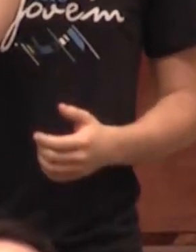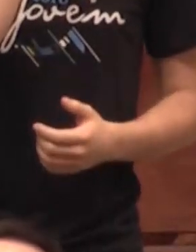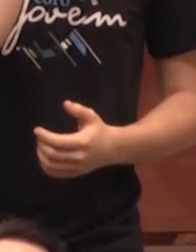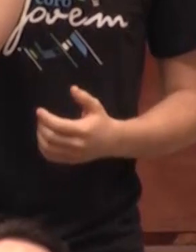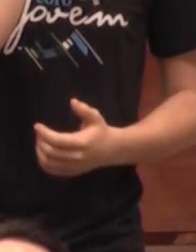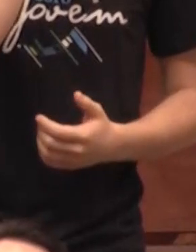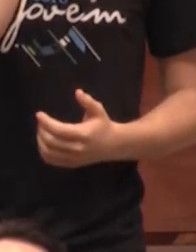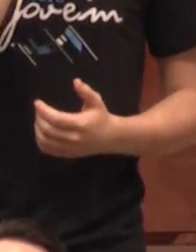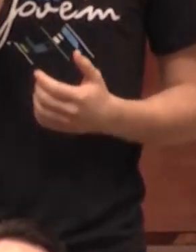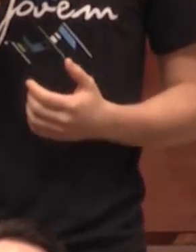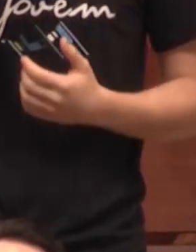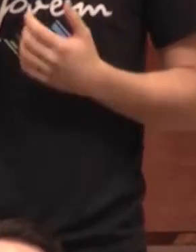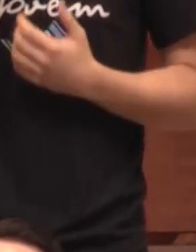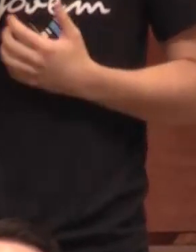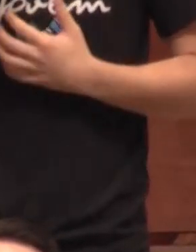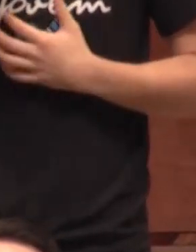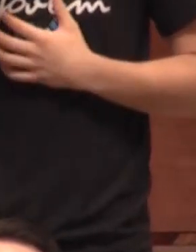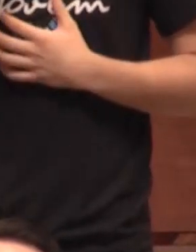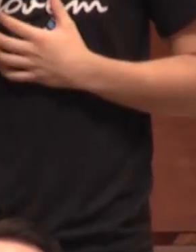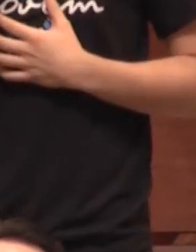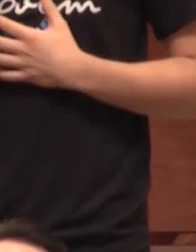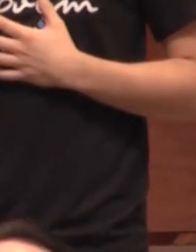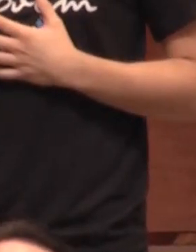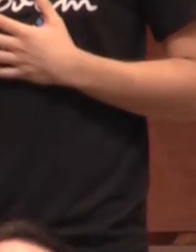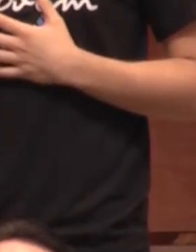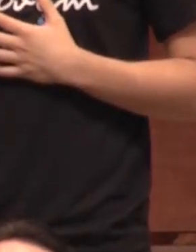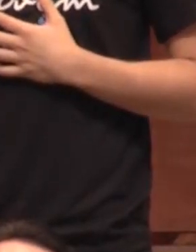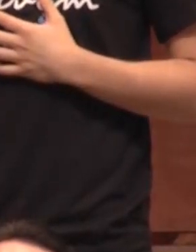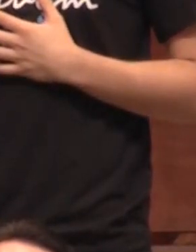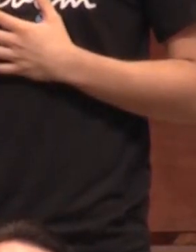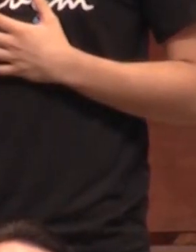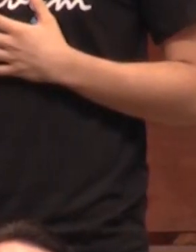Tudo que há em mim